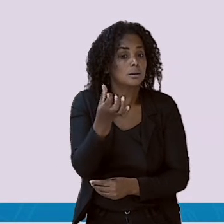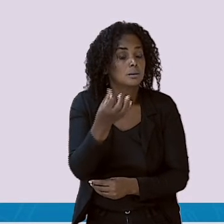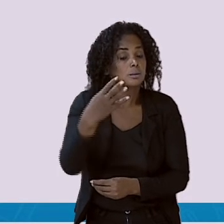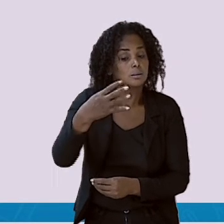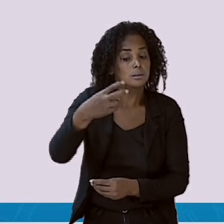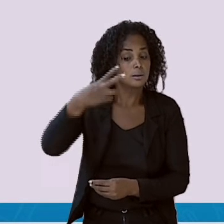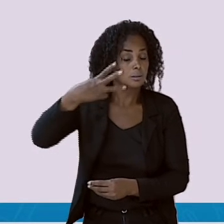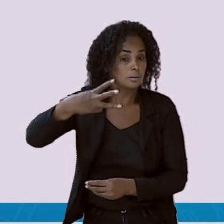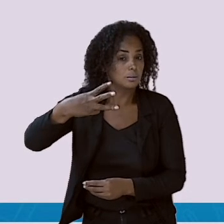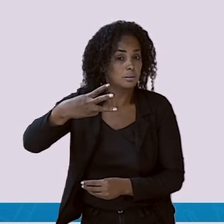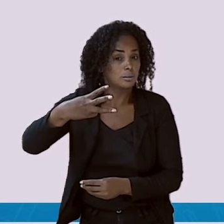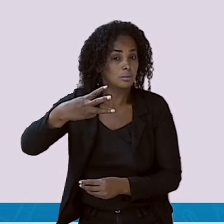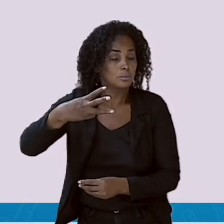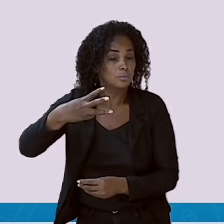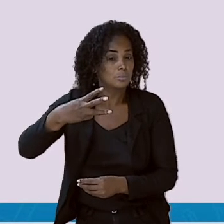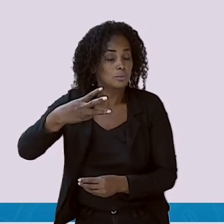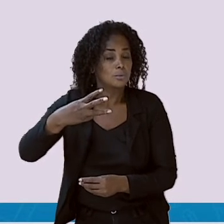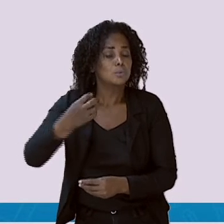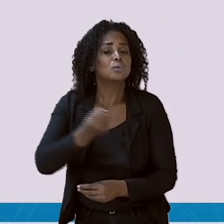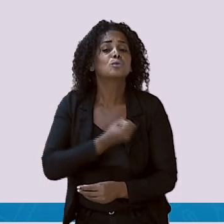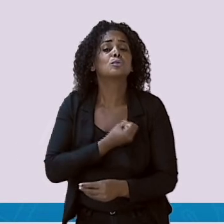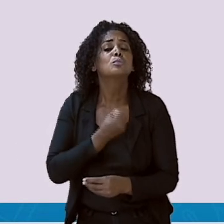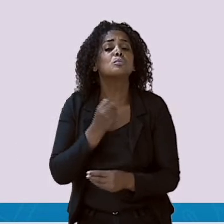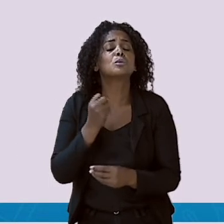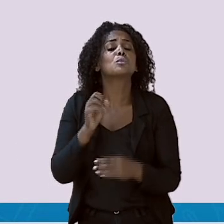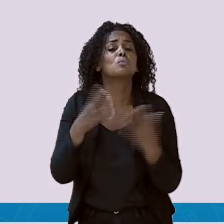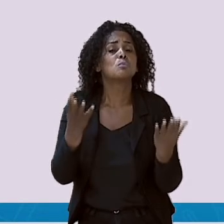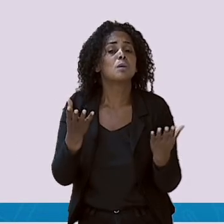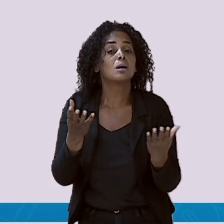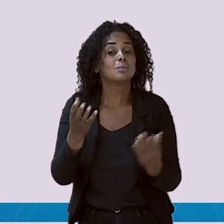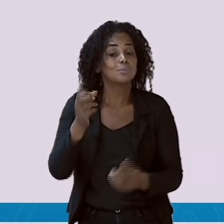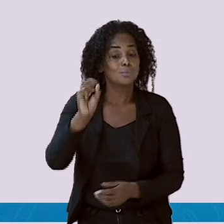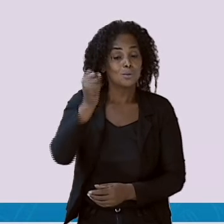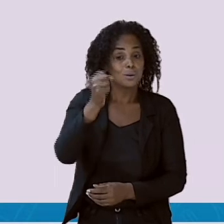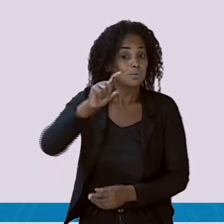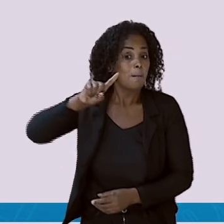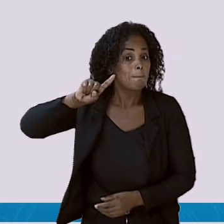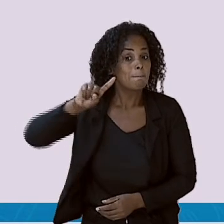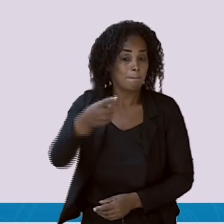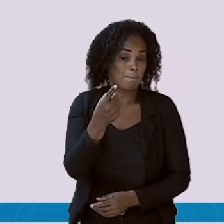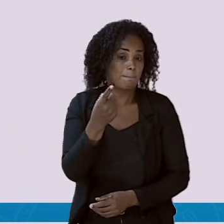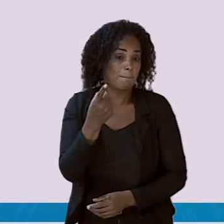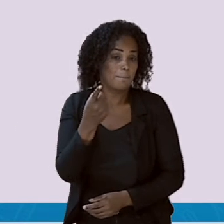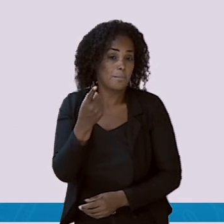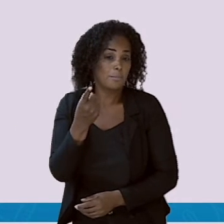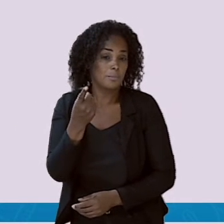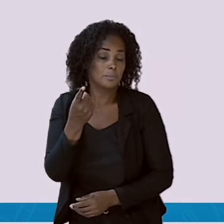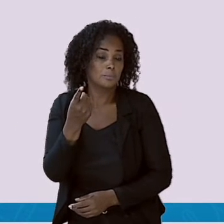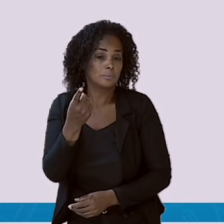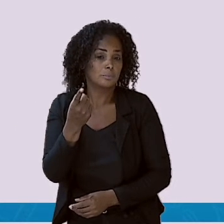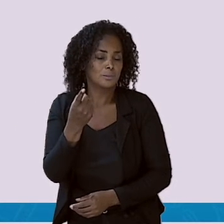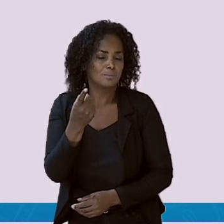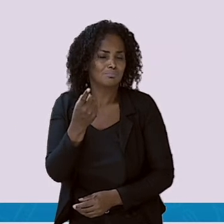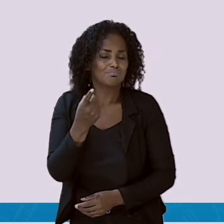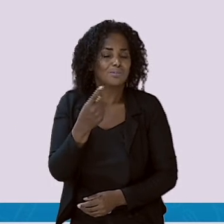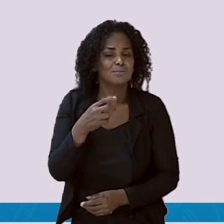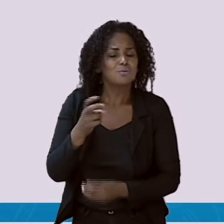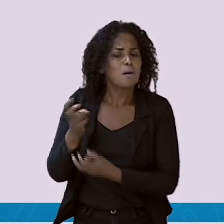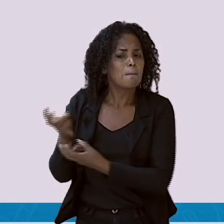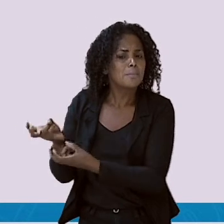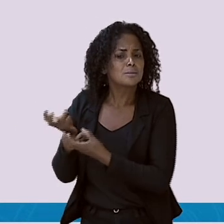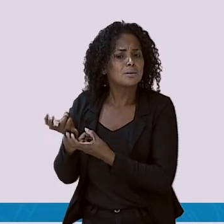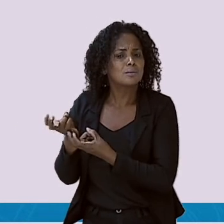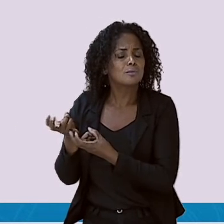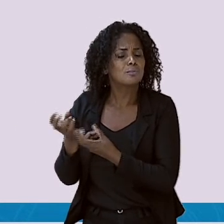aqui? O 8 não são 8.000? Ele que não está à esquerda do meu número 6? E aí eu vou analisar o número que está